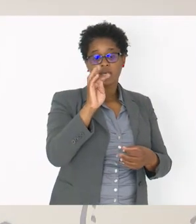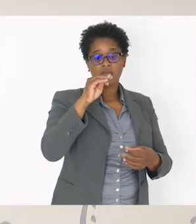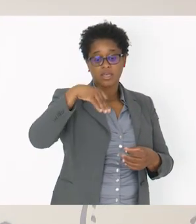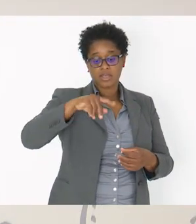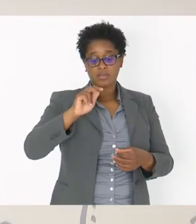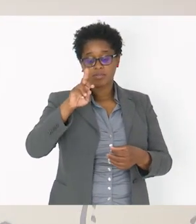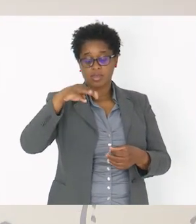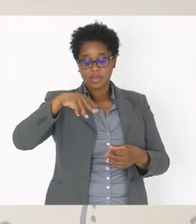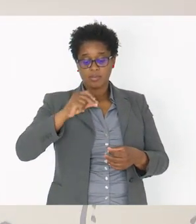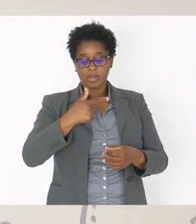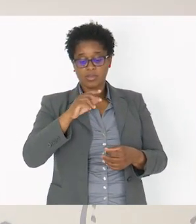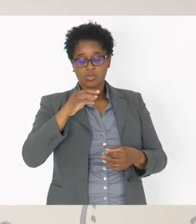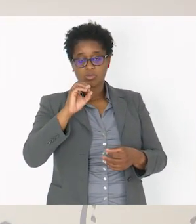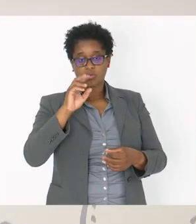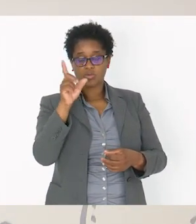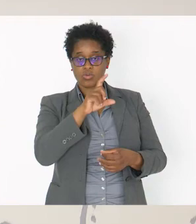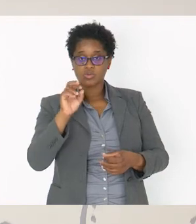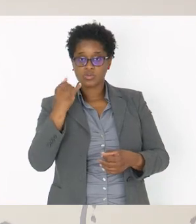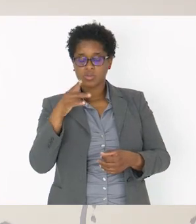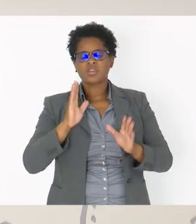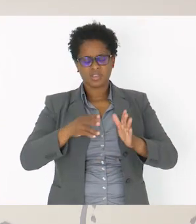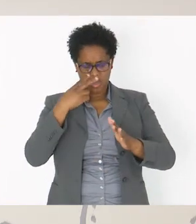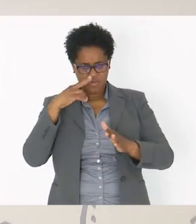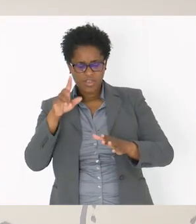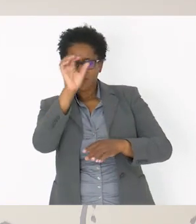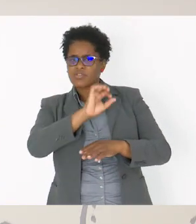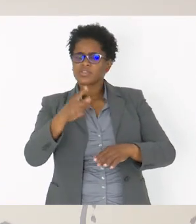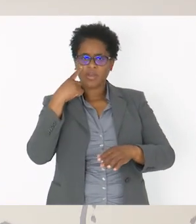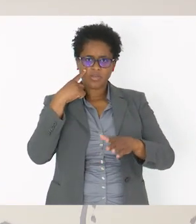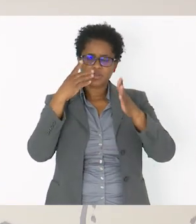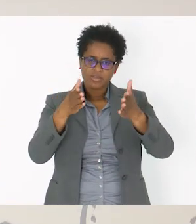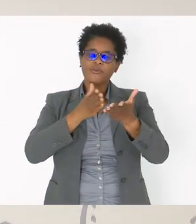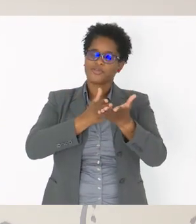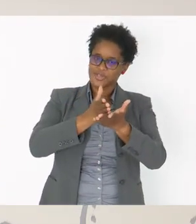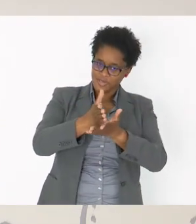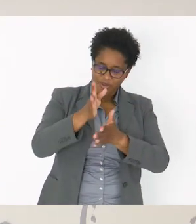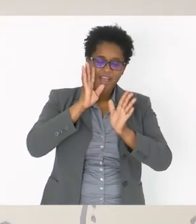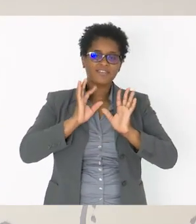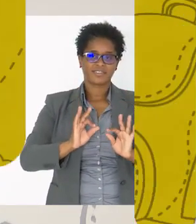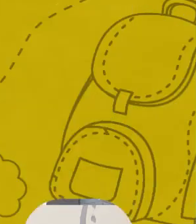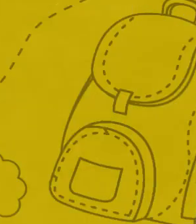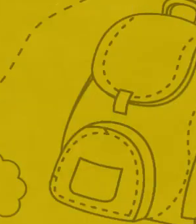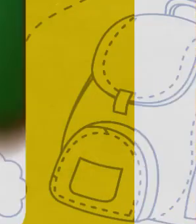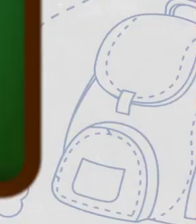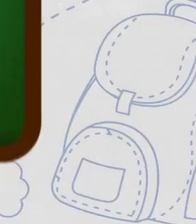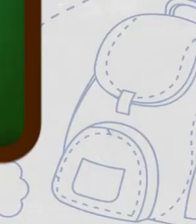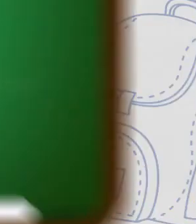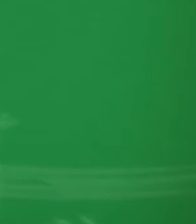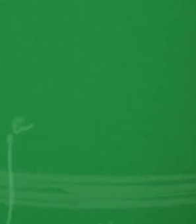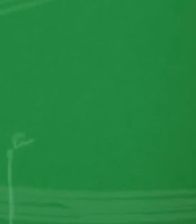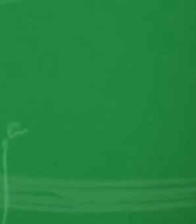espermatozoide. Já vi que vocês estiveram atentos e continuem assim.